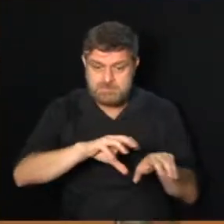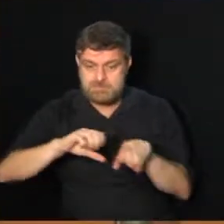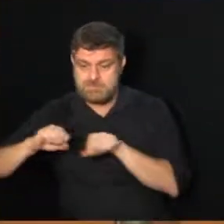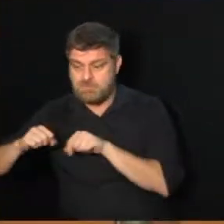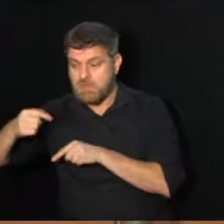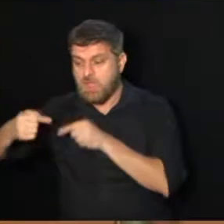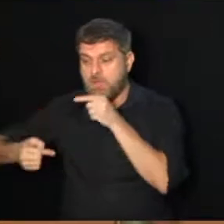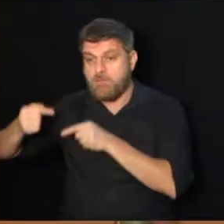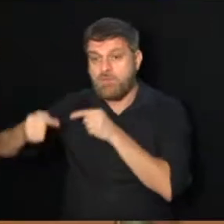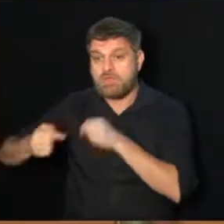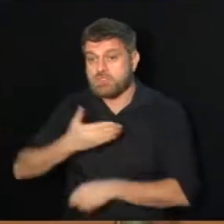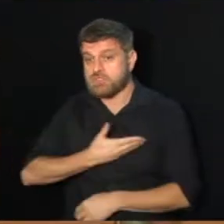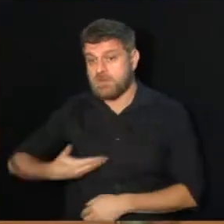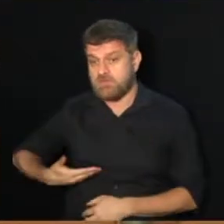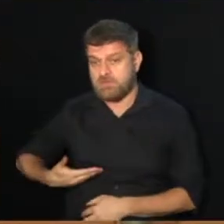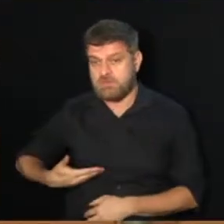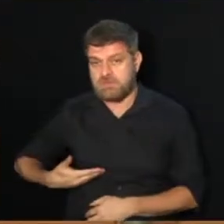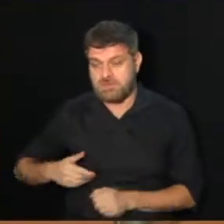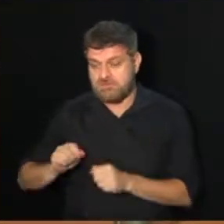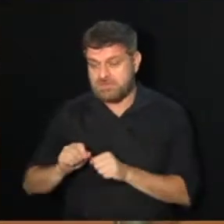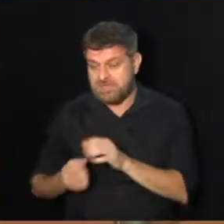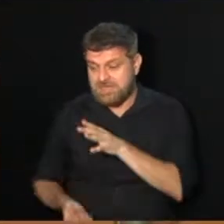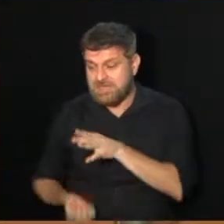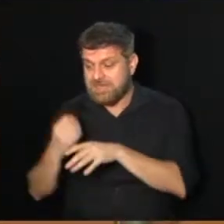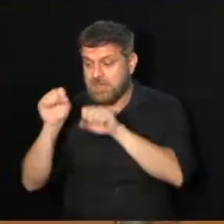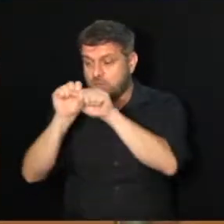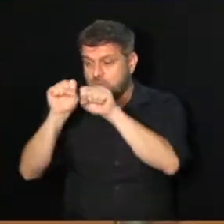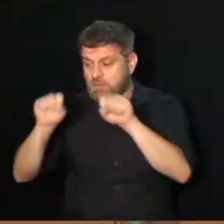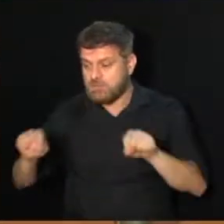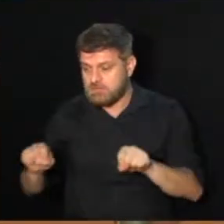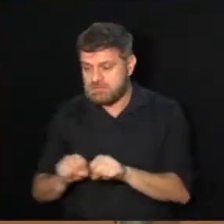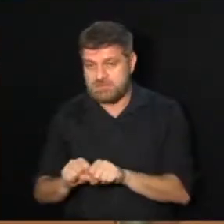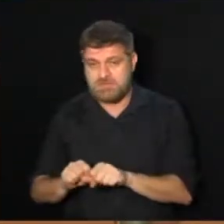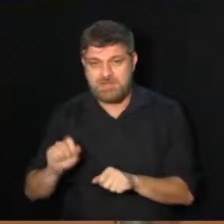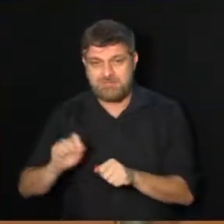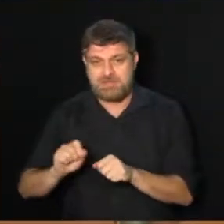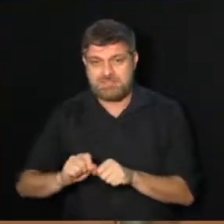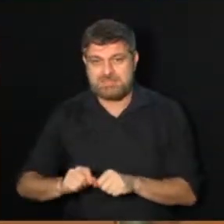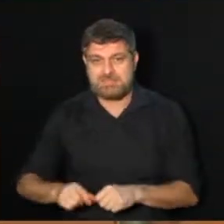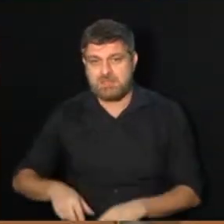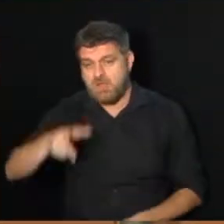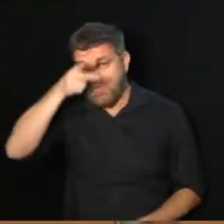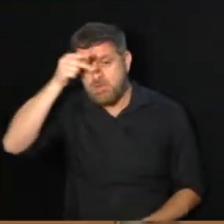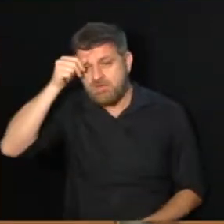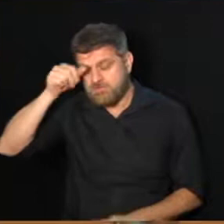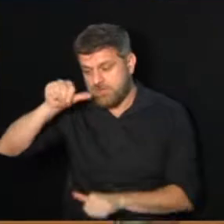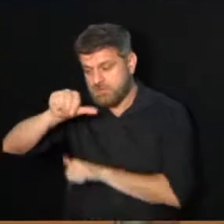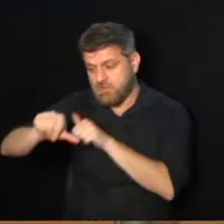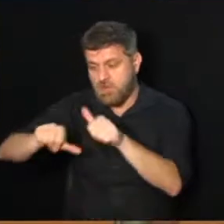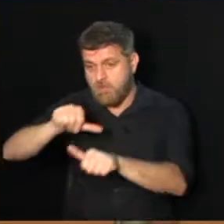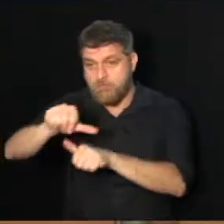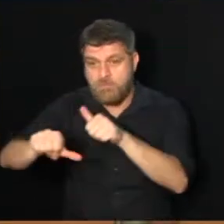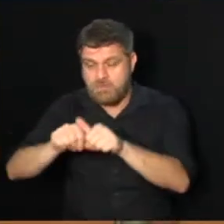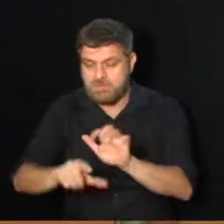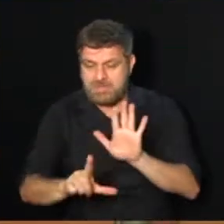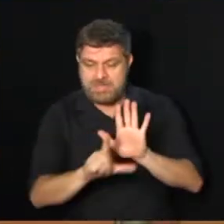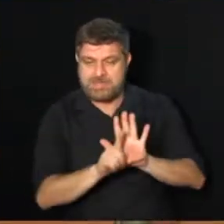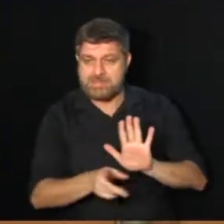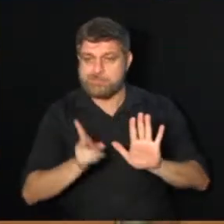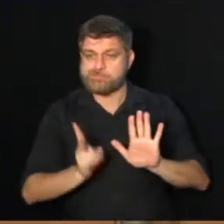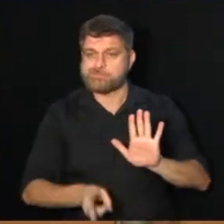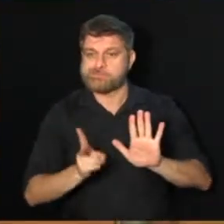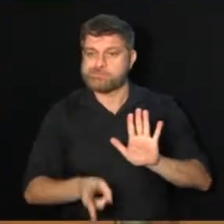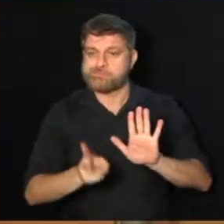gente torna isso de forma sistemática. Ela transcende governos, transcende as ações de